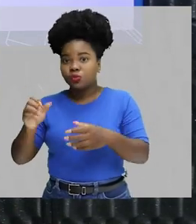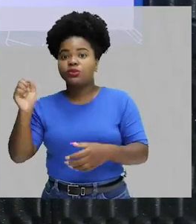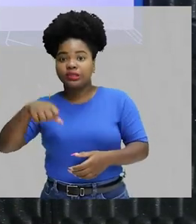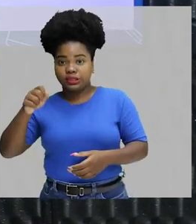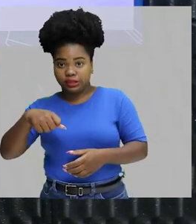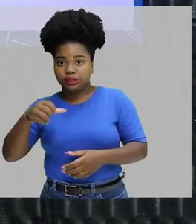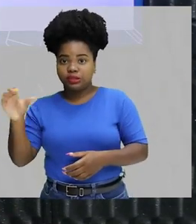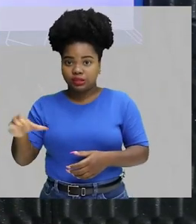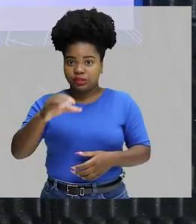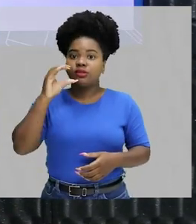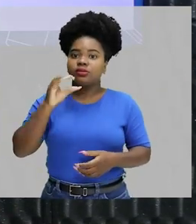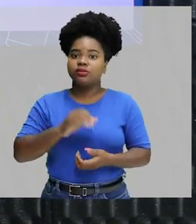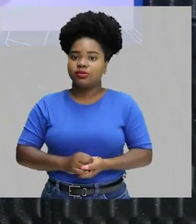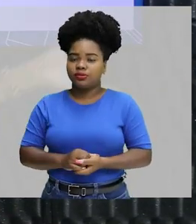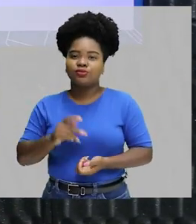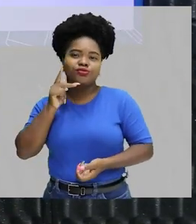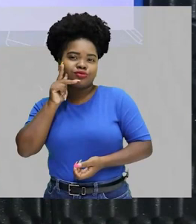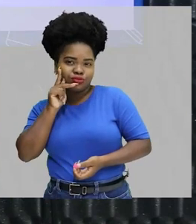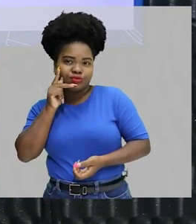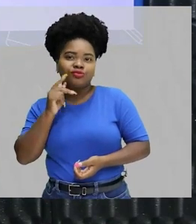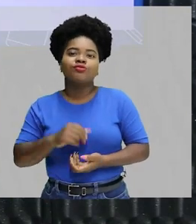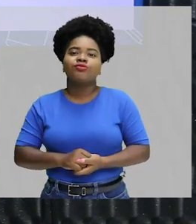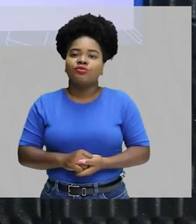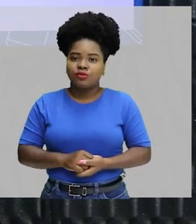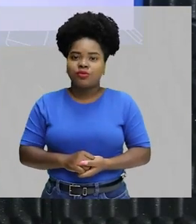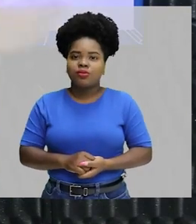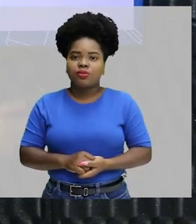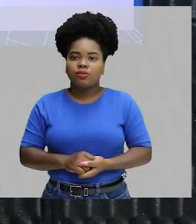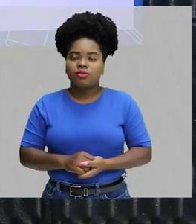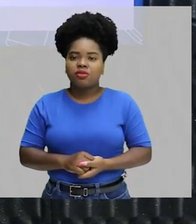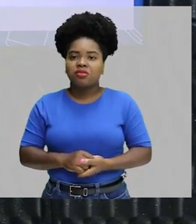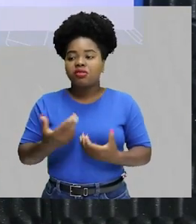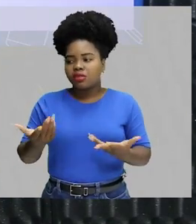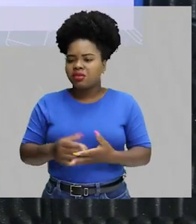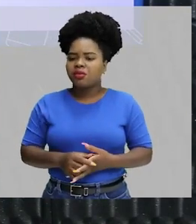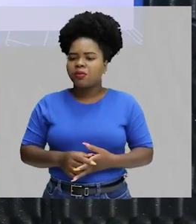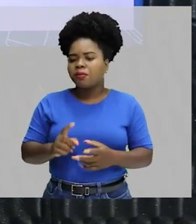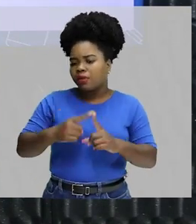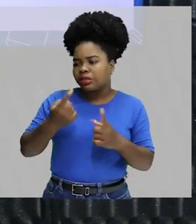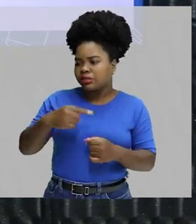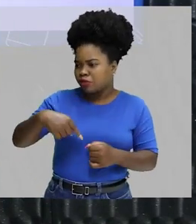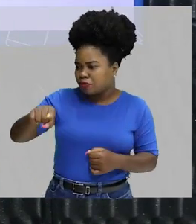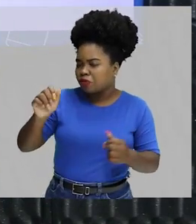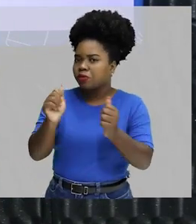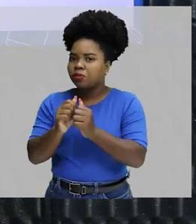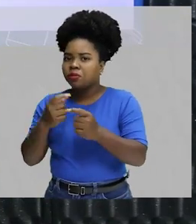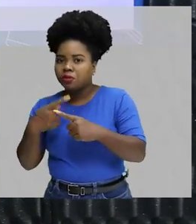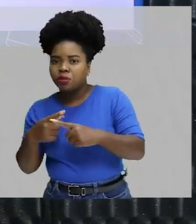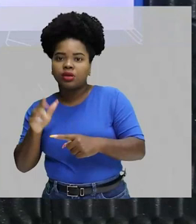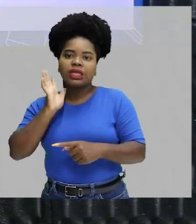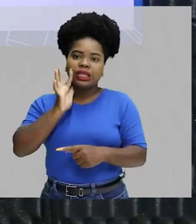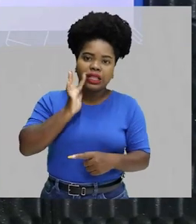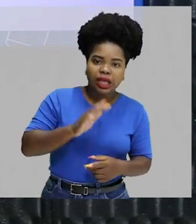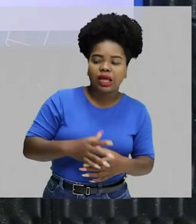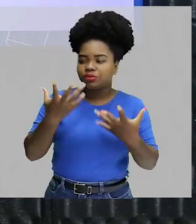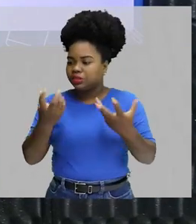briaga então é legal sem embreagar isso aí ess Maria vai com as outras a pessoa vai fazer porque os outros fazem porque porque acha que é legal porque tem que ser aceito num